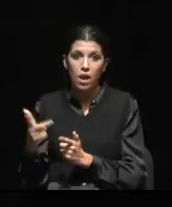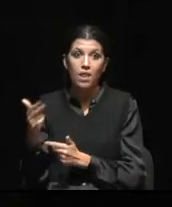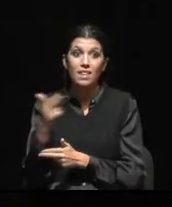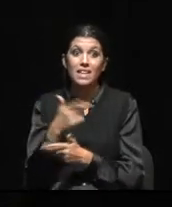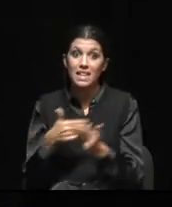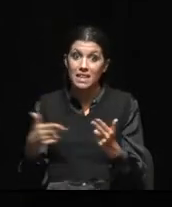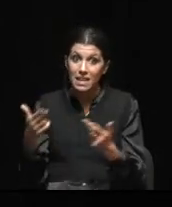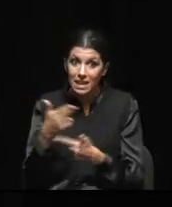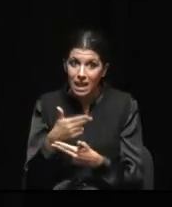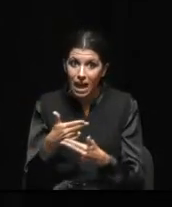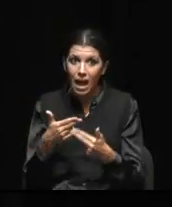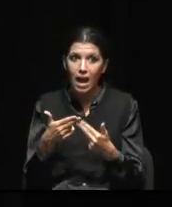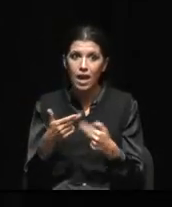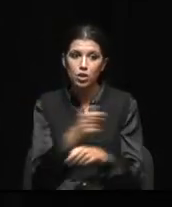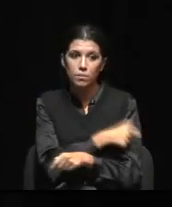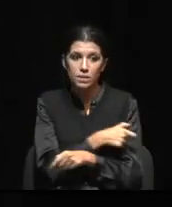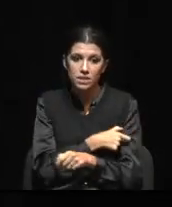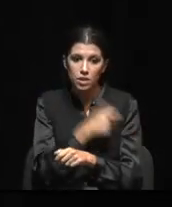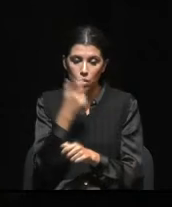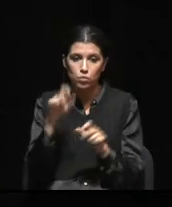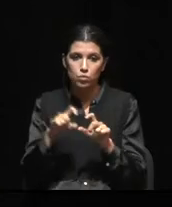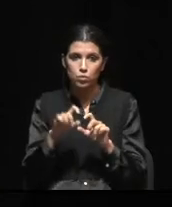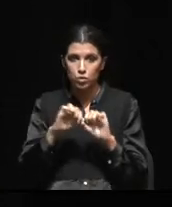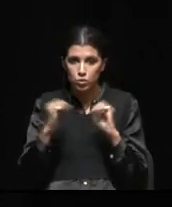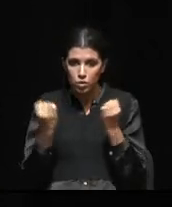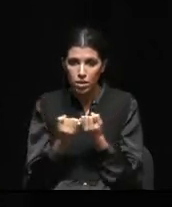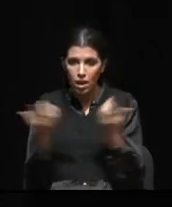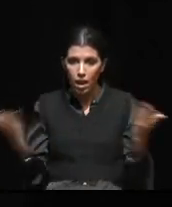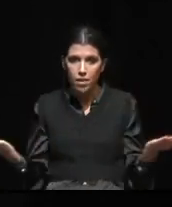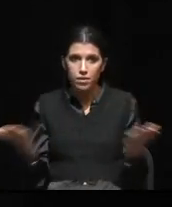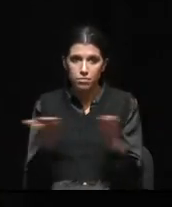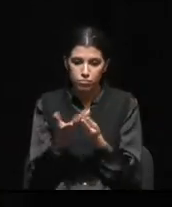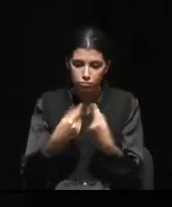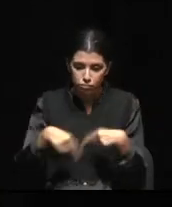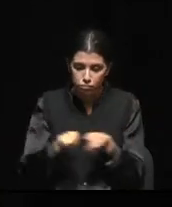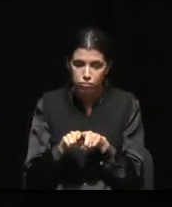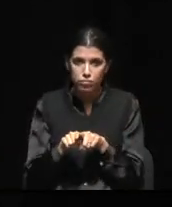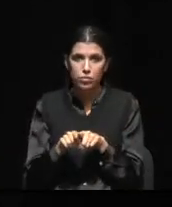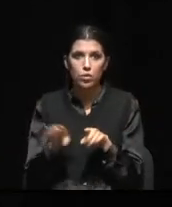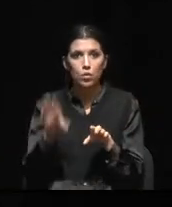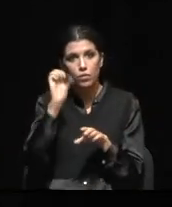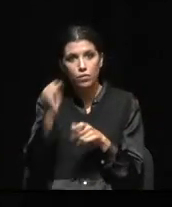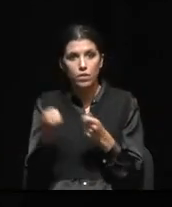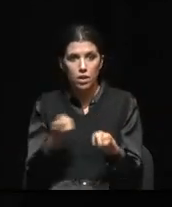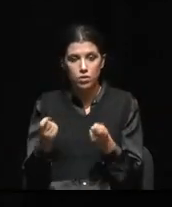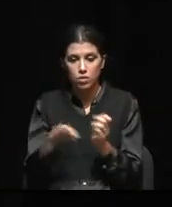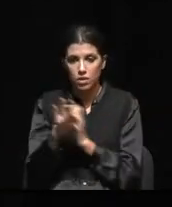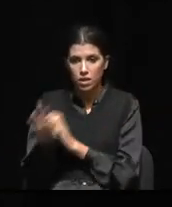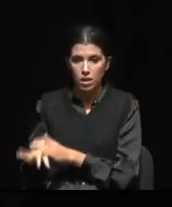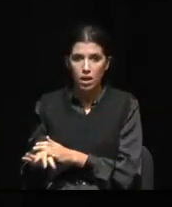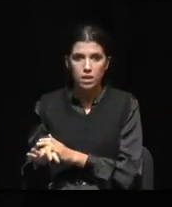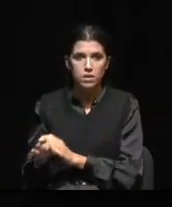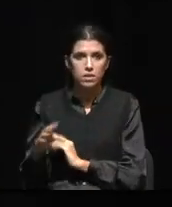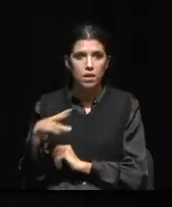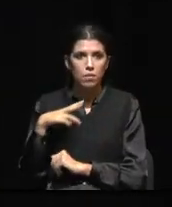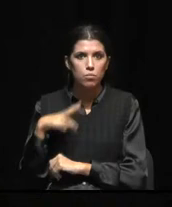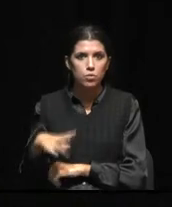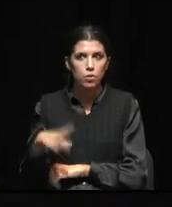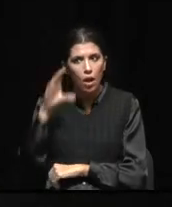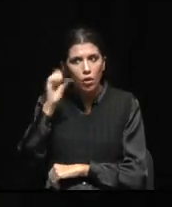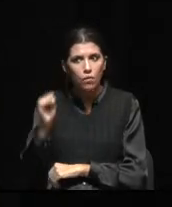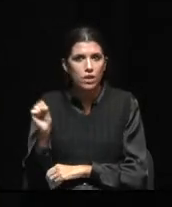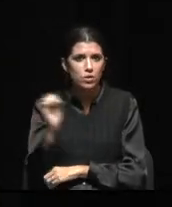social até porque acordos de concertação social por governos da direita em Portugal não existem e por